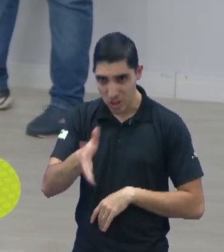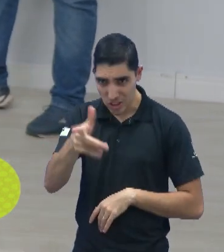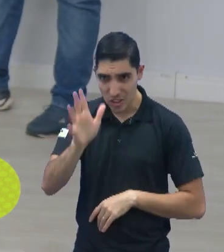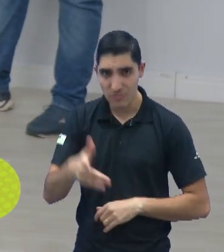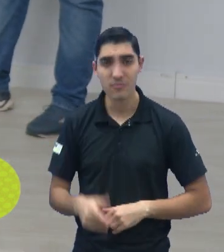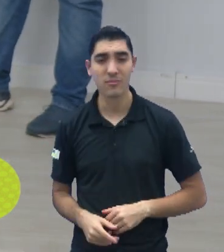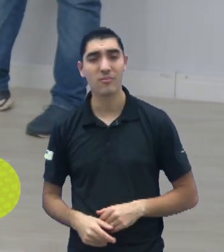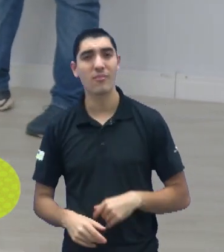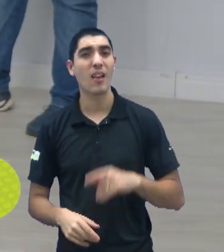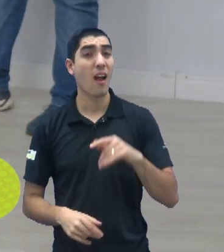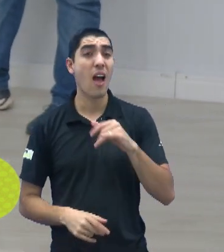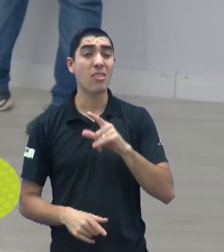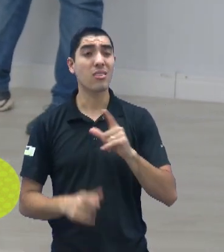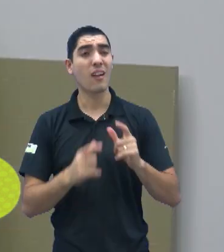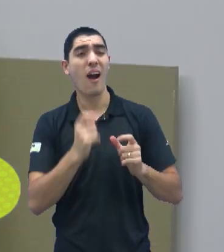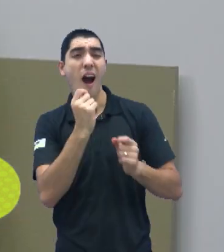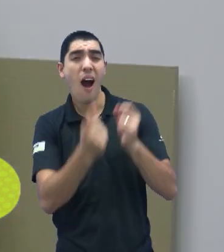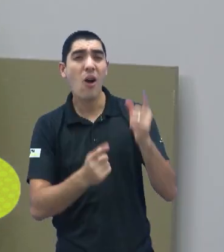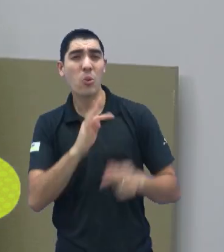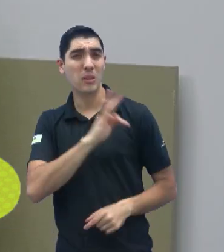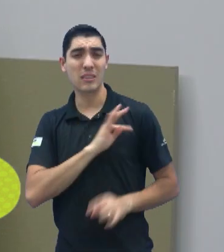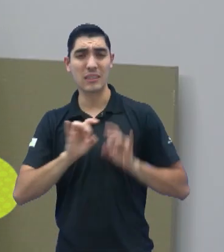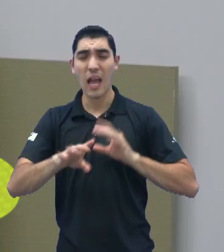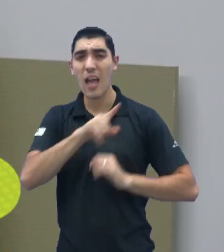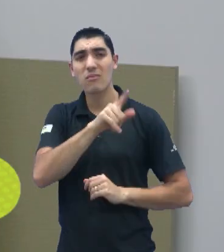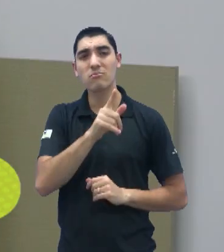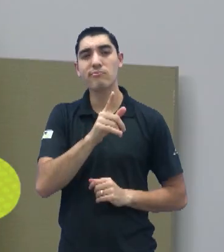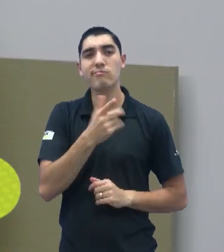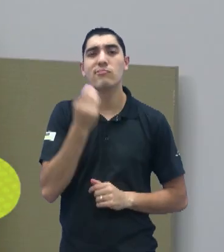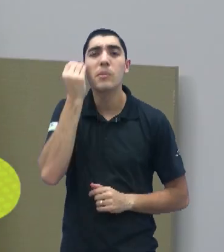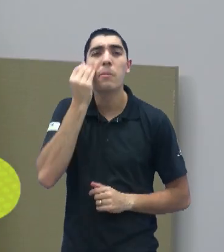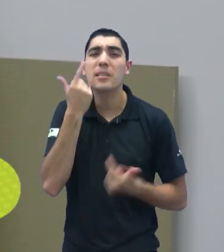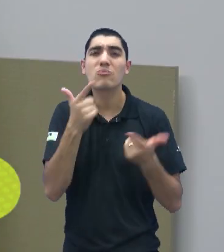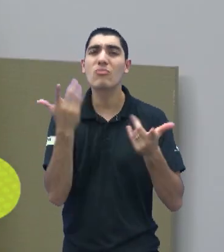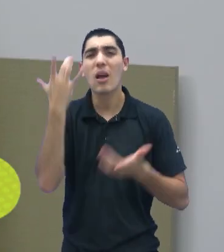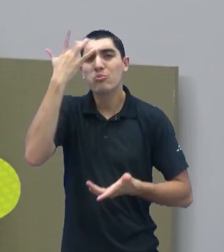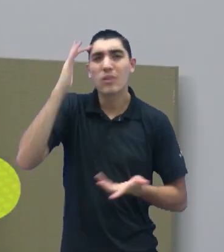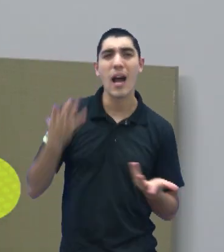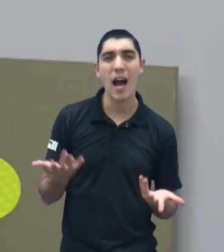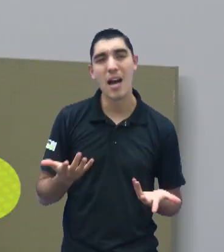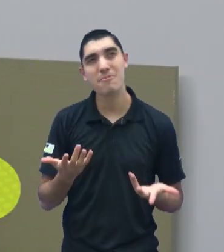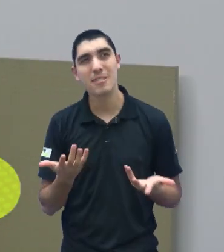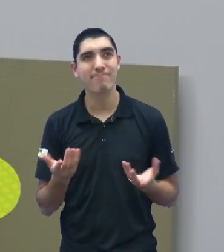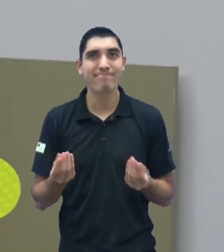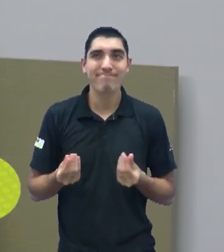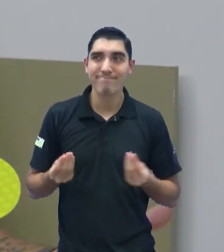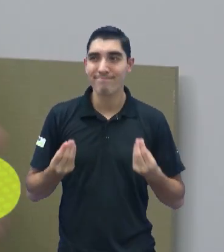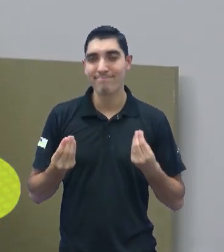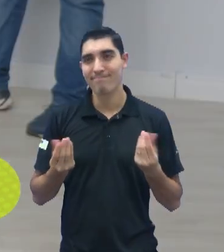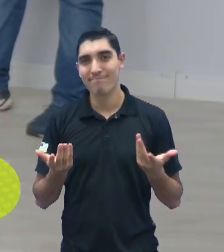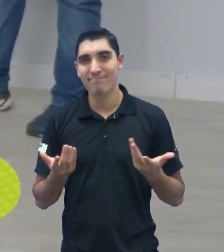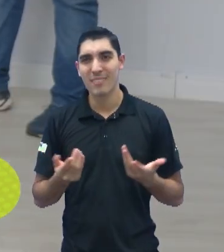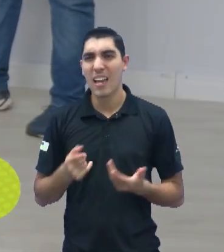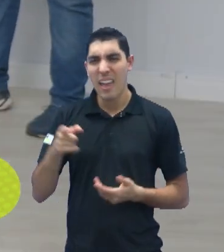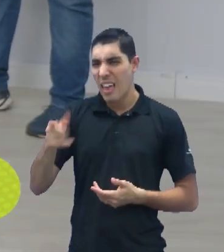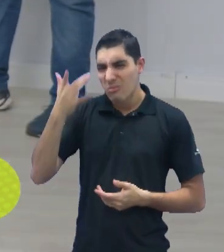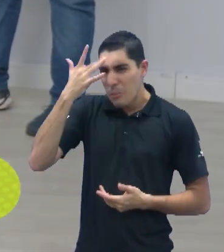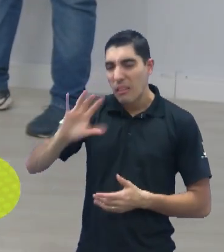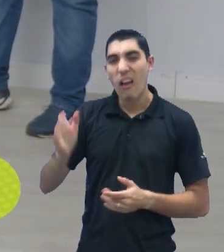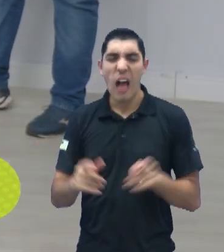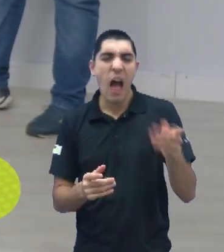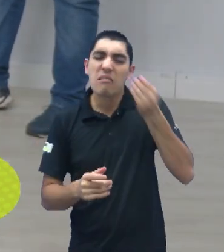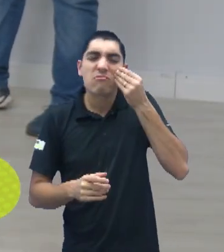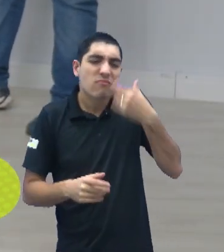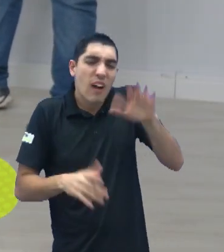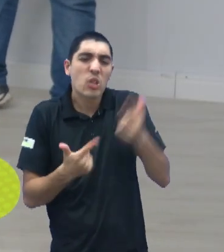que não manjava muito não, sabe? Tipo de, assim... não sei como que eu posso falar. Vamos na sorte, seja o que Deus